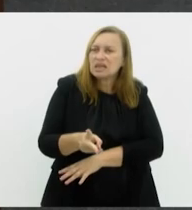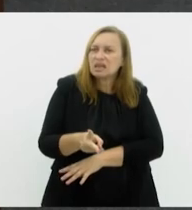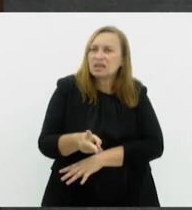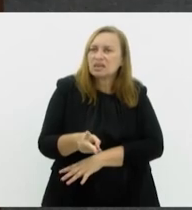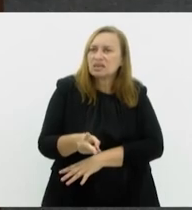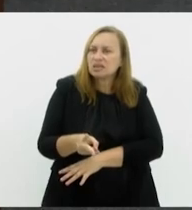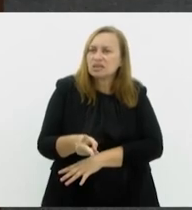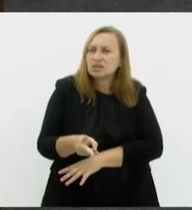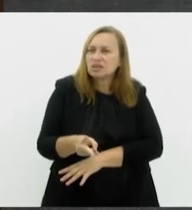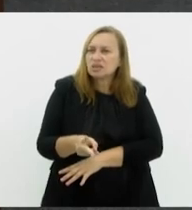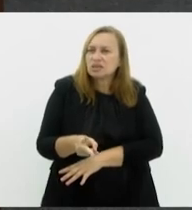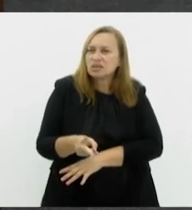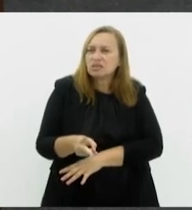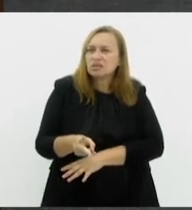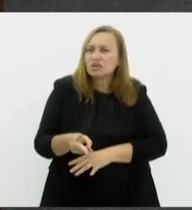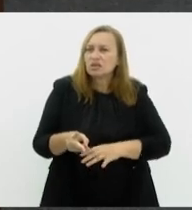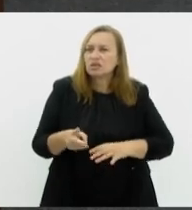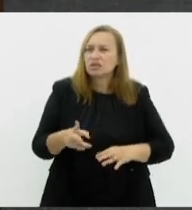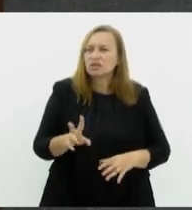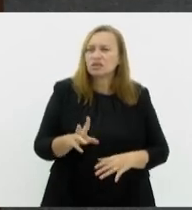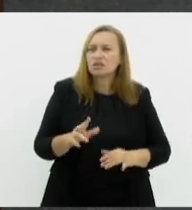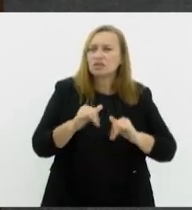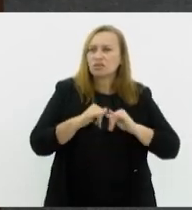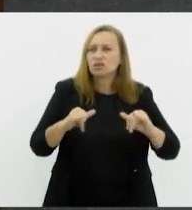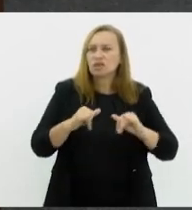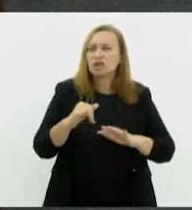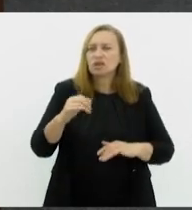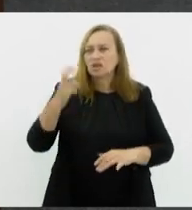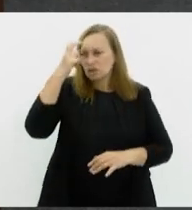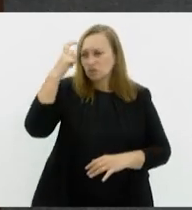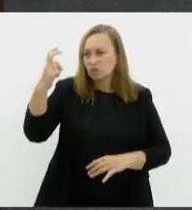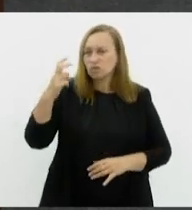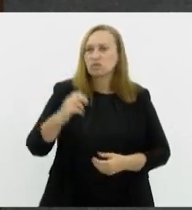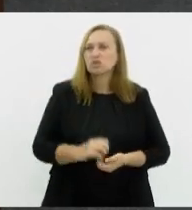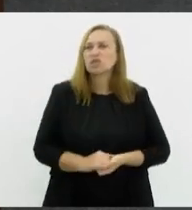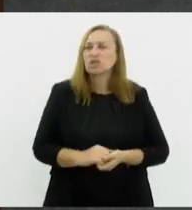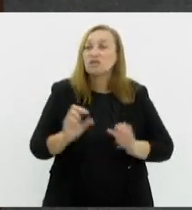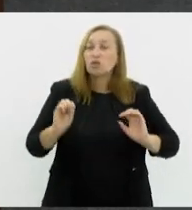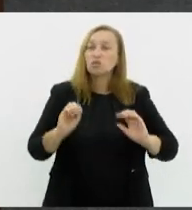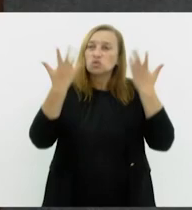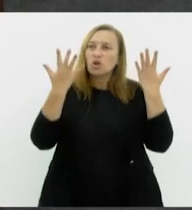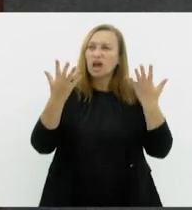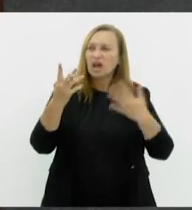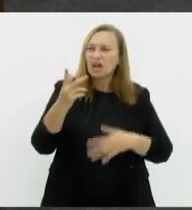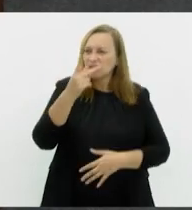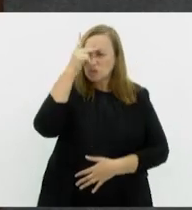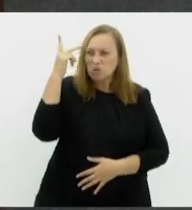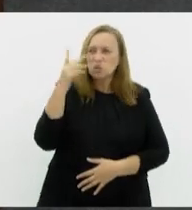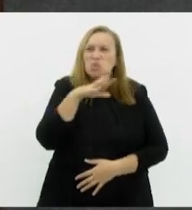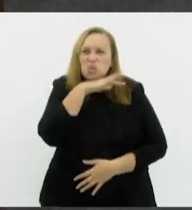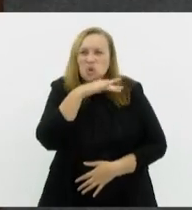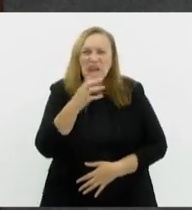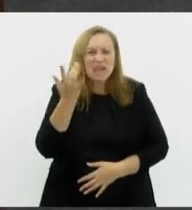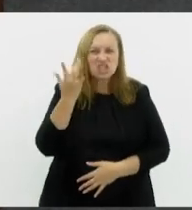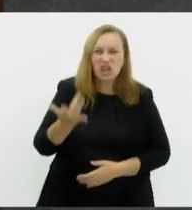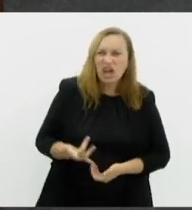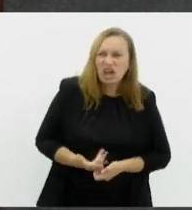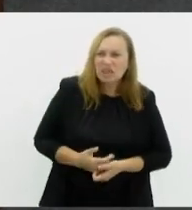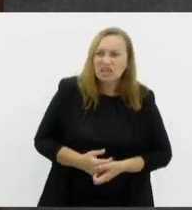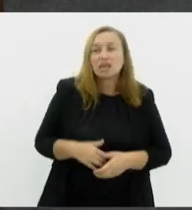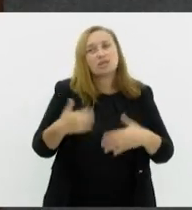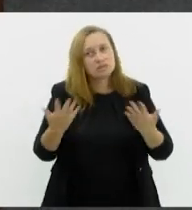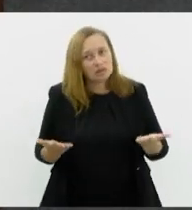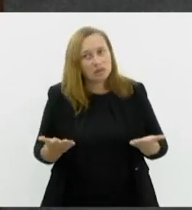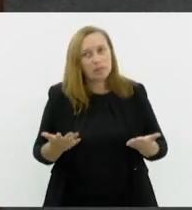de ressonância da cultura, deputada, para terminar, a gente ter um show como esse e as pessoas acharem ruim? Então,